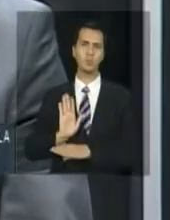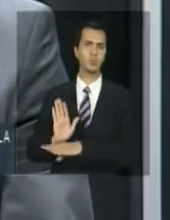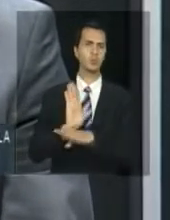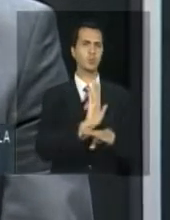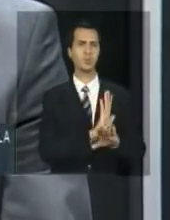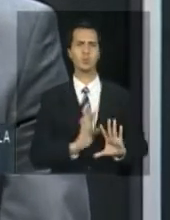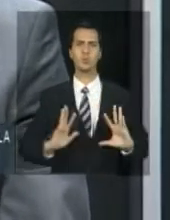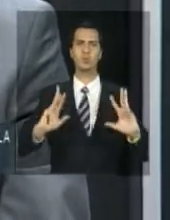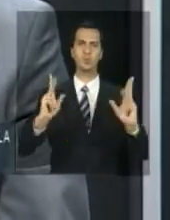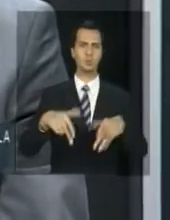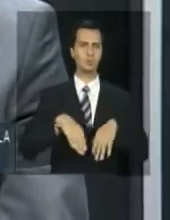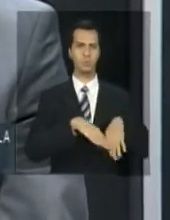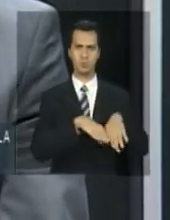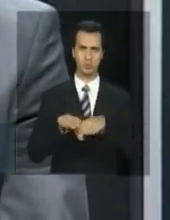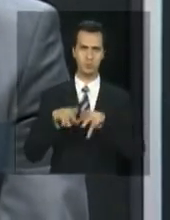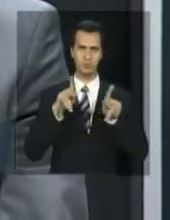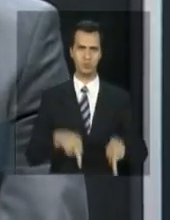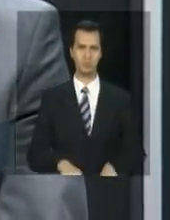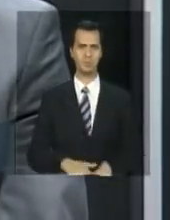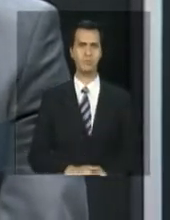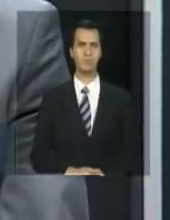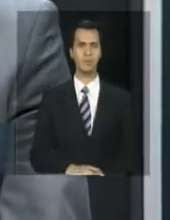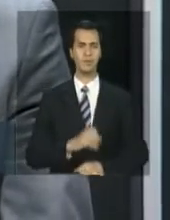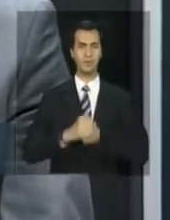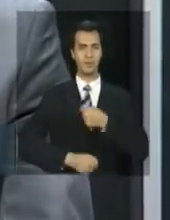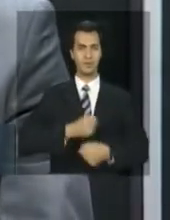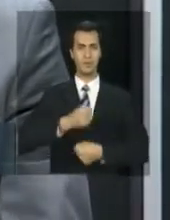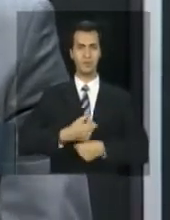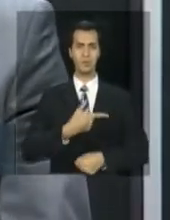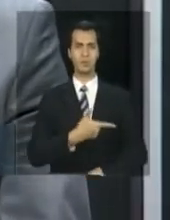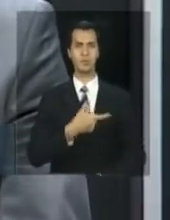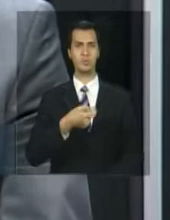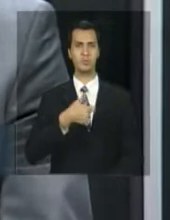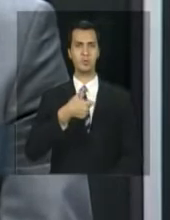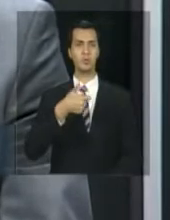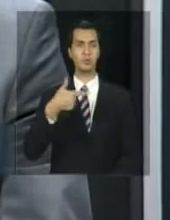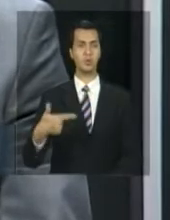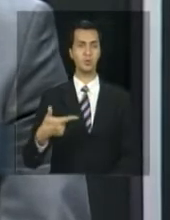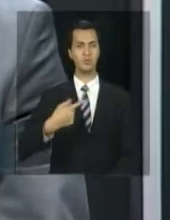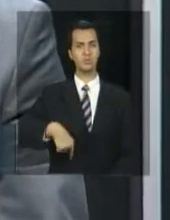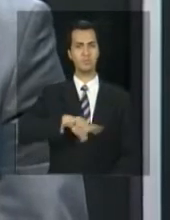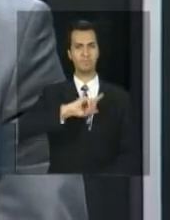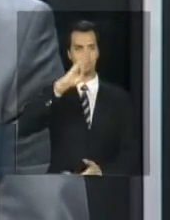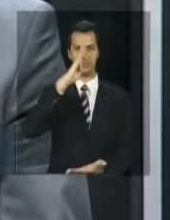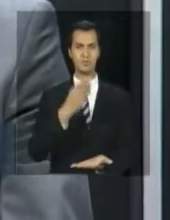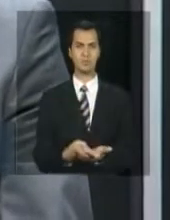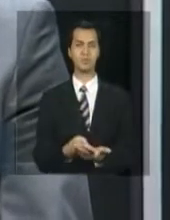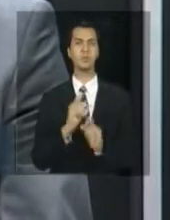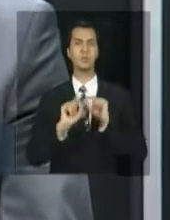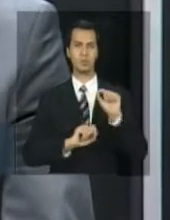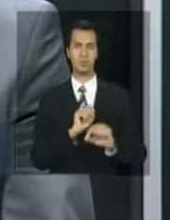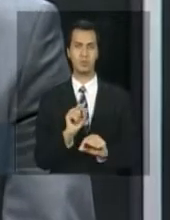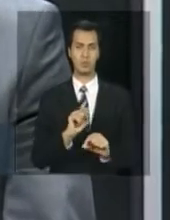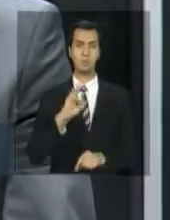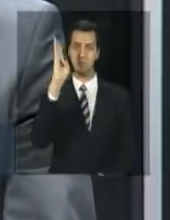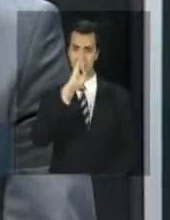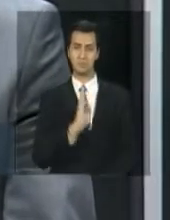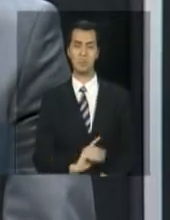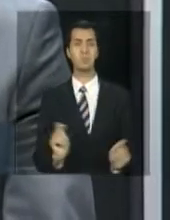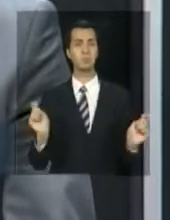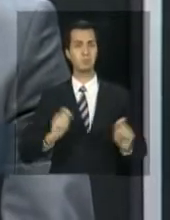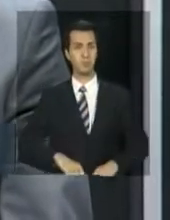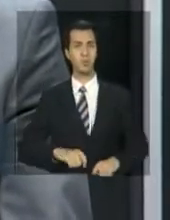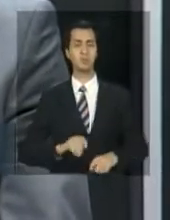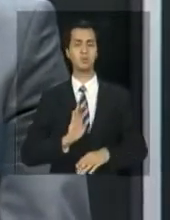todos. Chegamos a 2012 certos de que o Brasil é capaz de dar continuidade ao seu